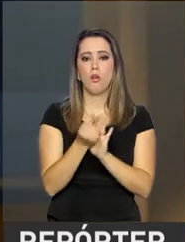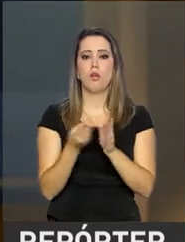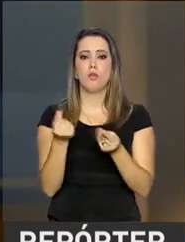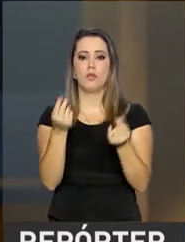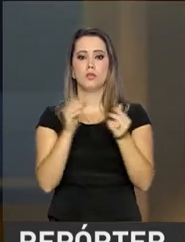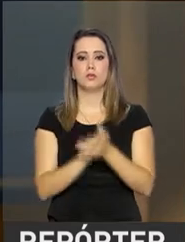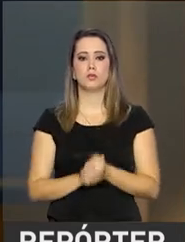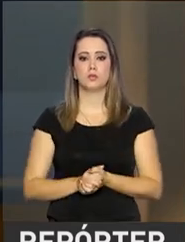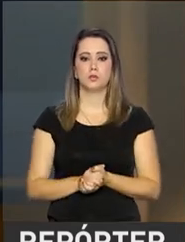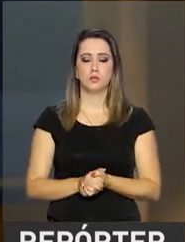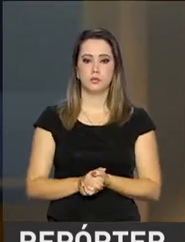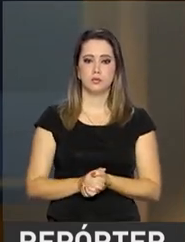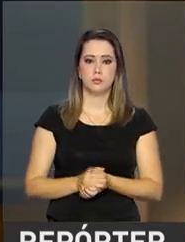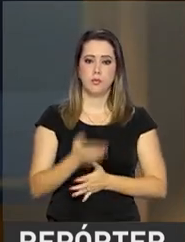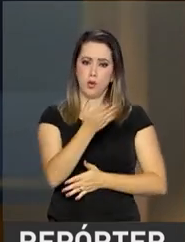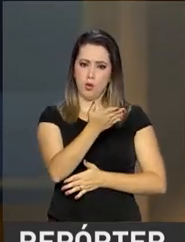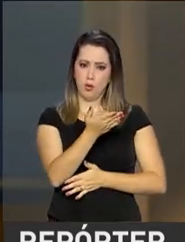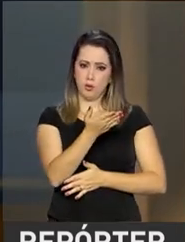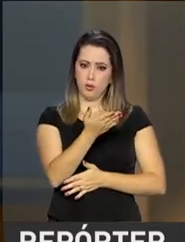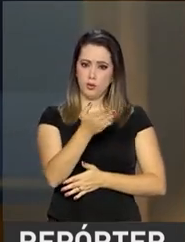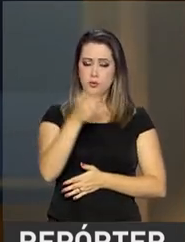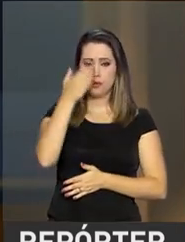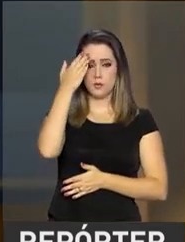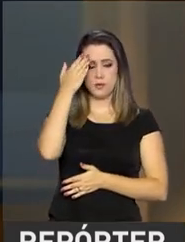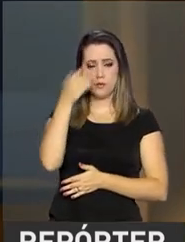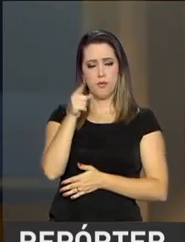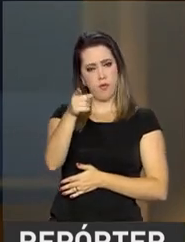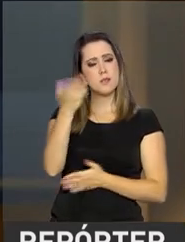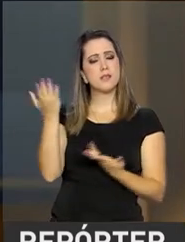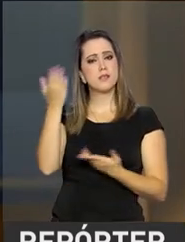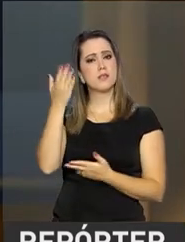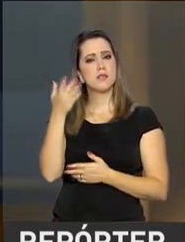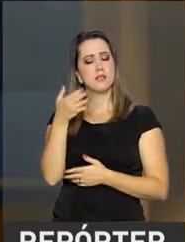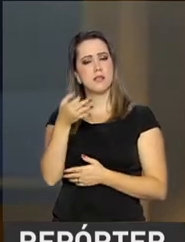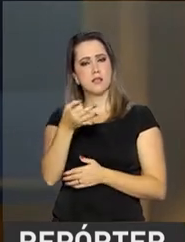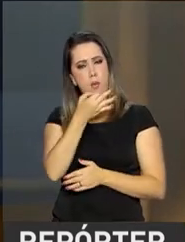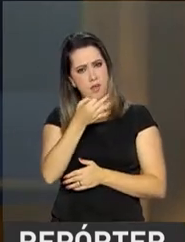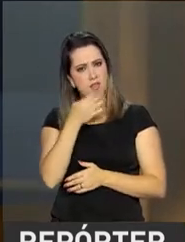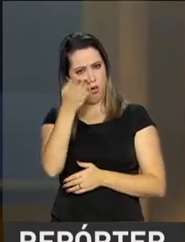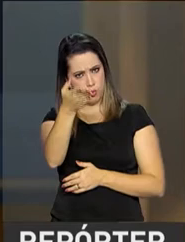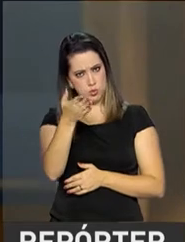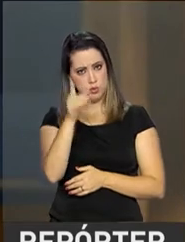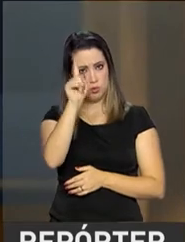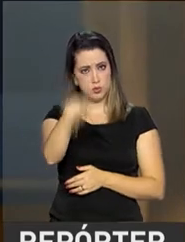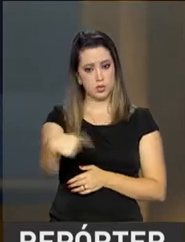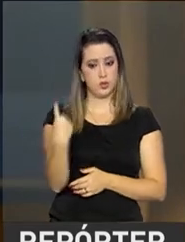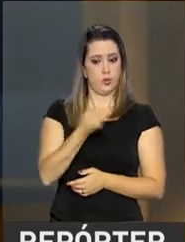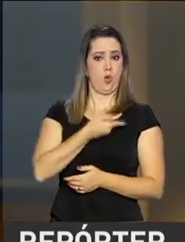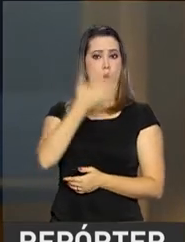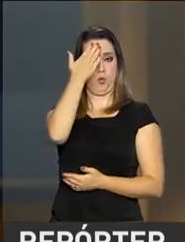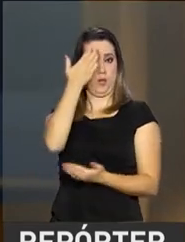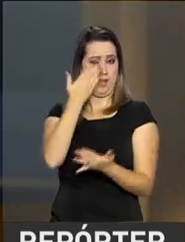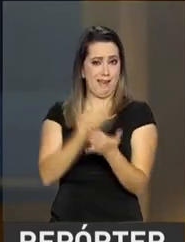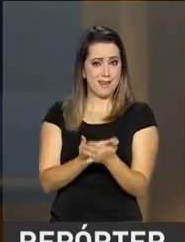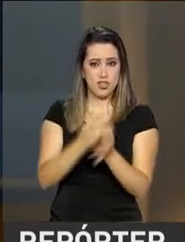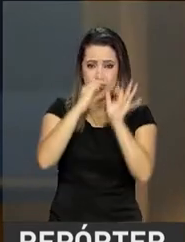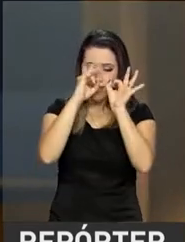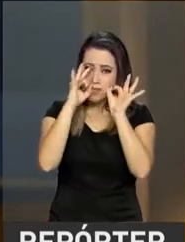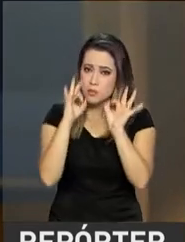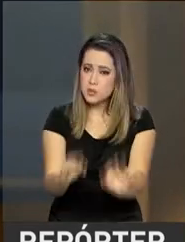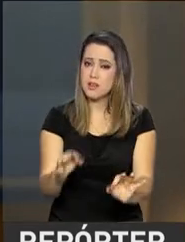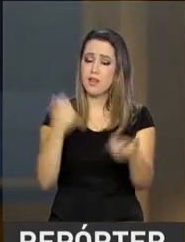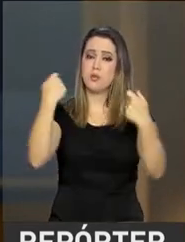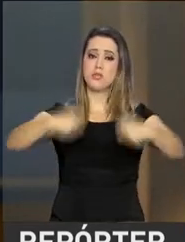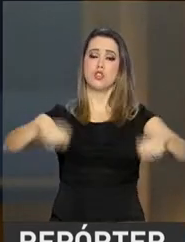acha que se nós não tivéssemos absoluta certeza de que a reforma é tão necessária